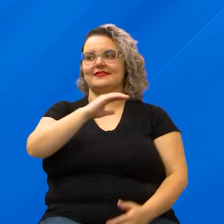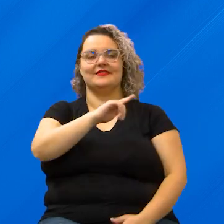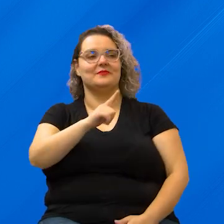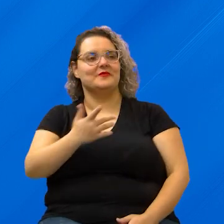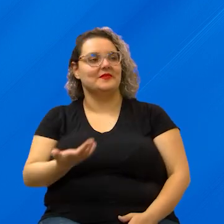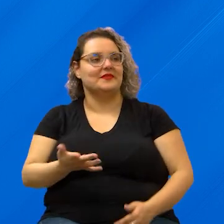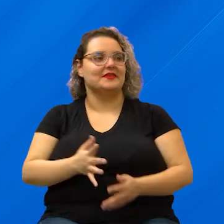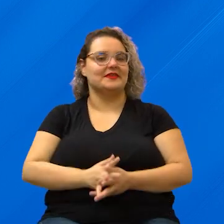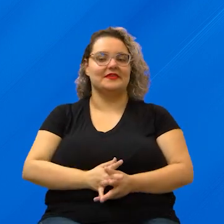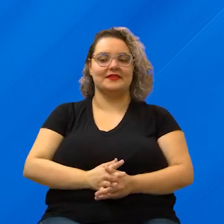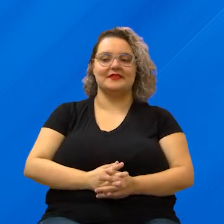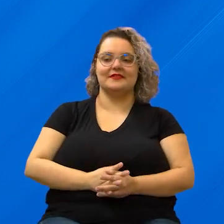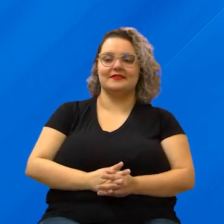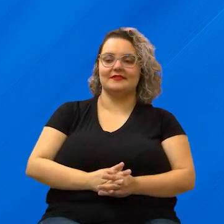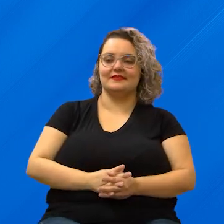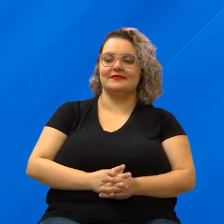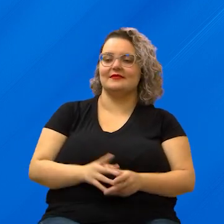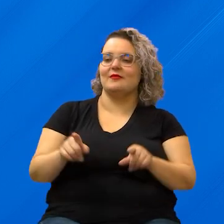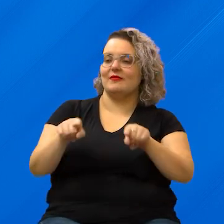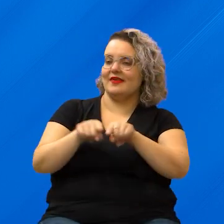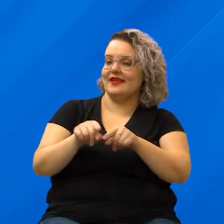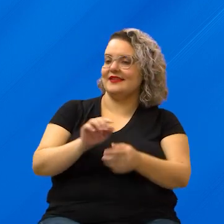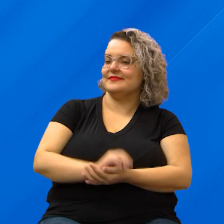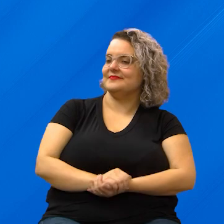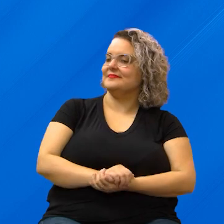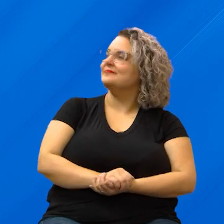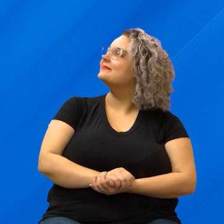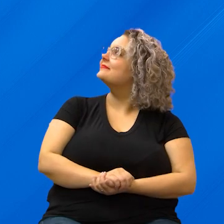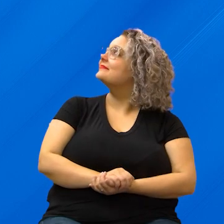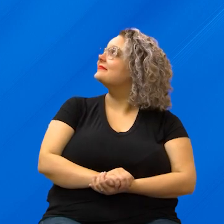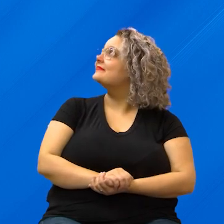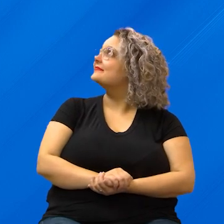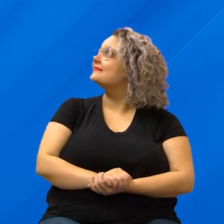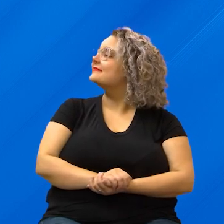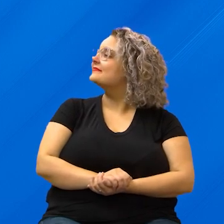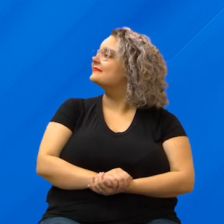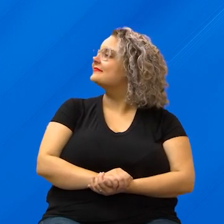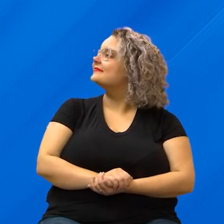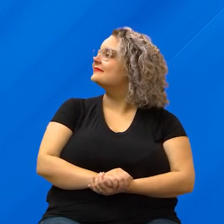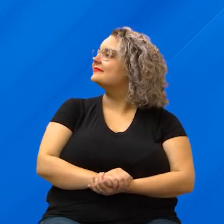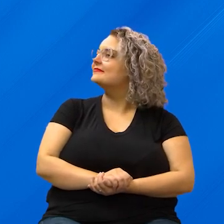passeando lá no Campo Grande. Isso aí também.